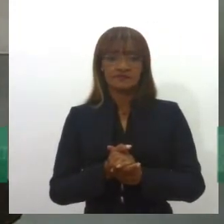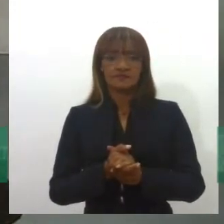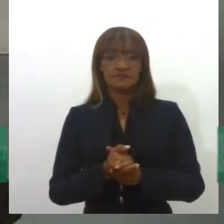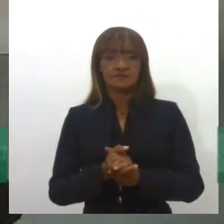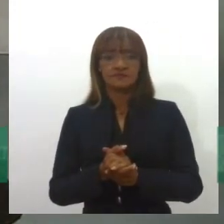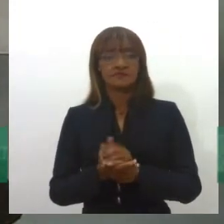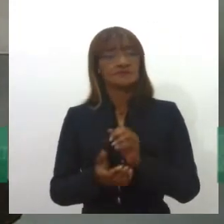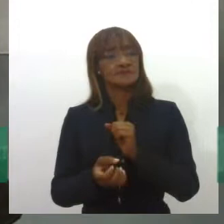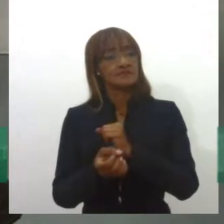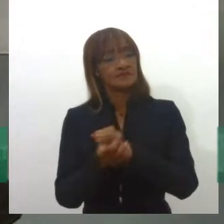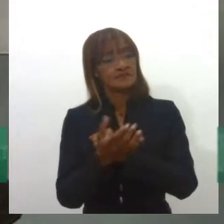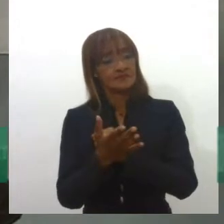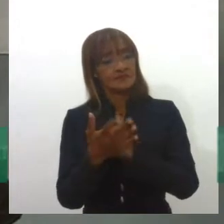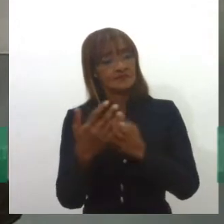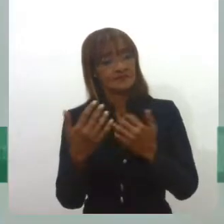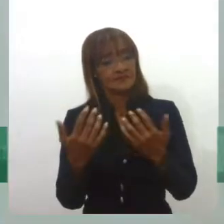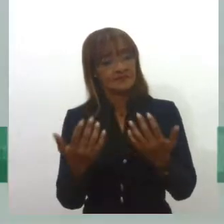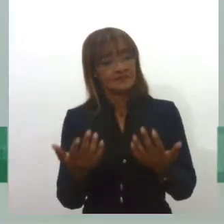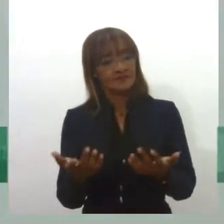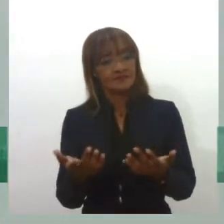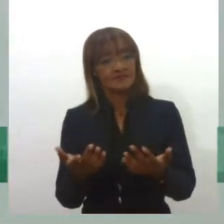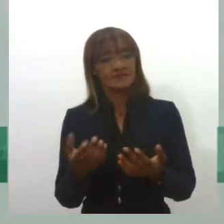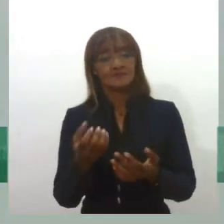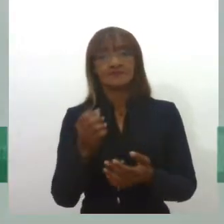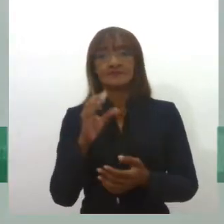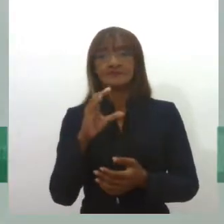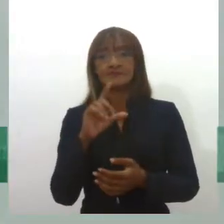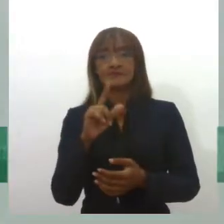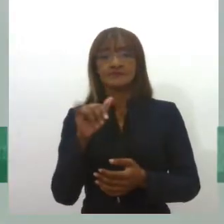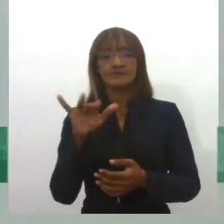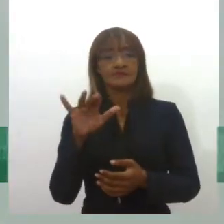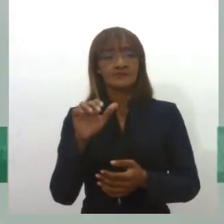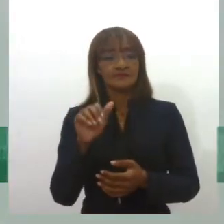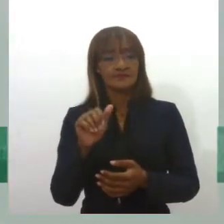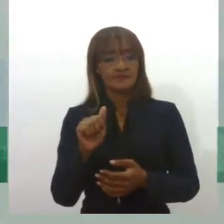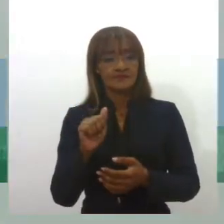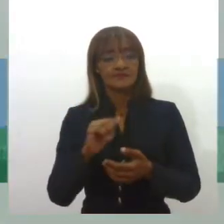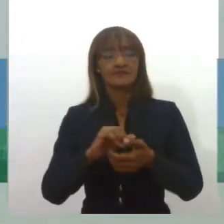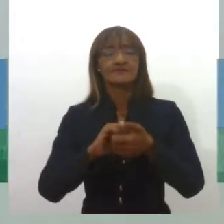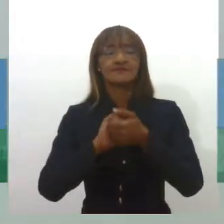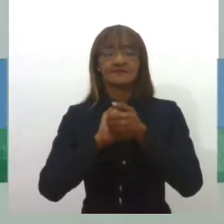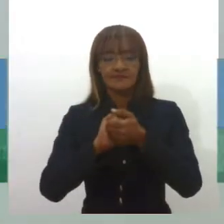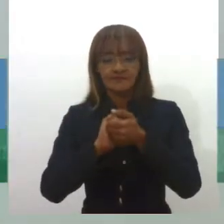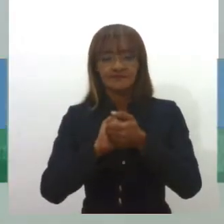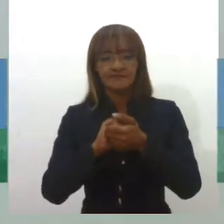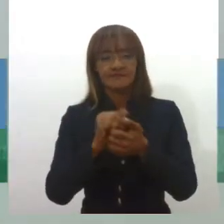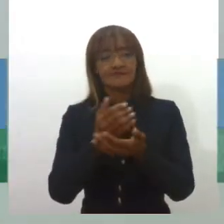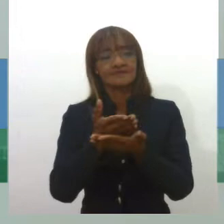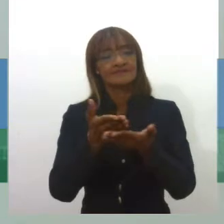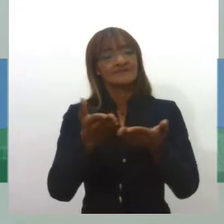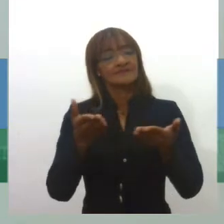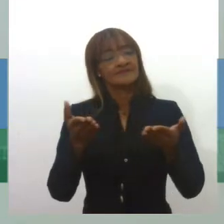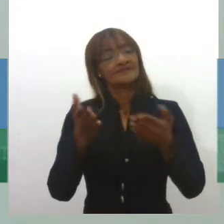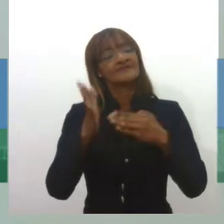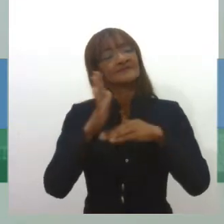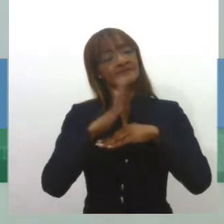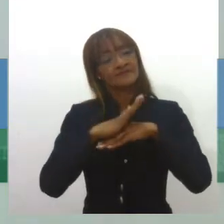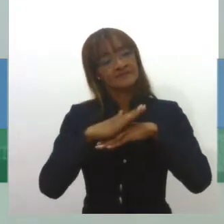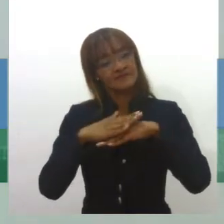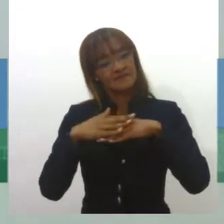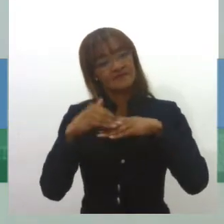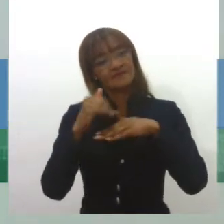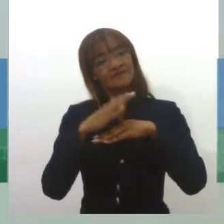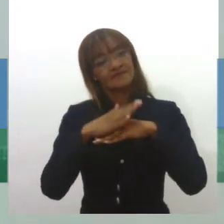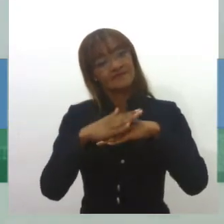Em primeiro lugar, Clécia, eu quero cumprimentar vocês com muito carinho. Estive